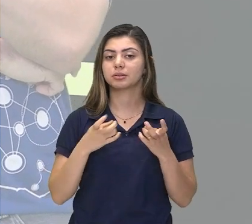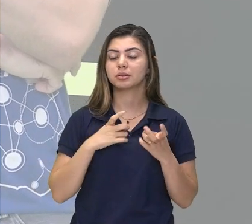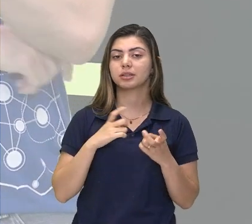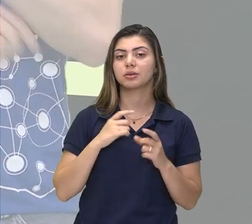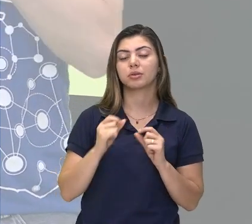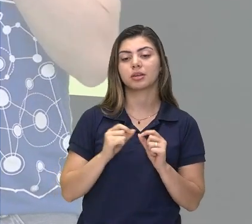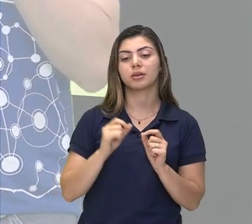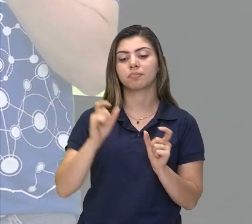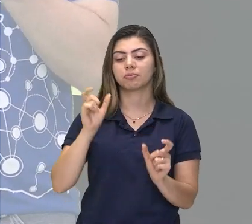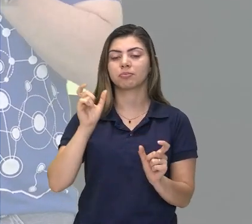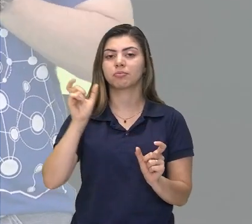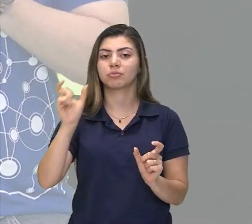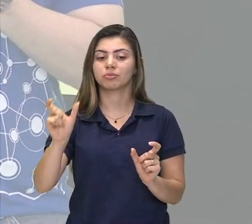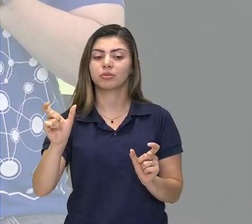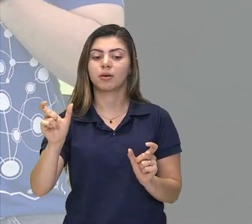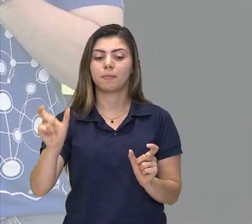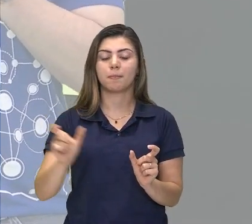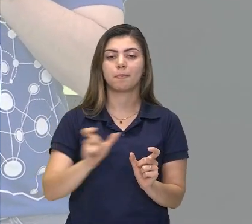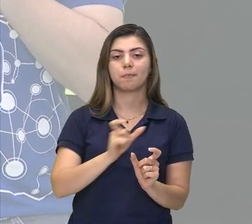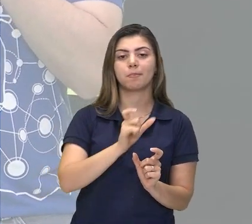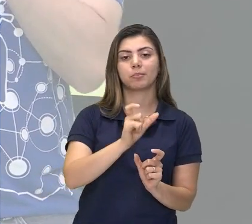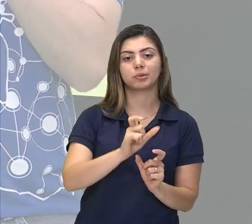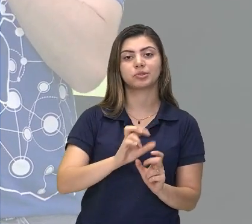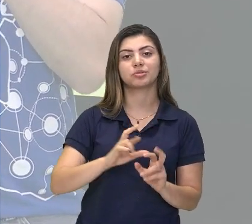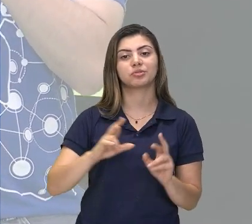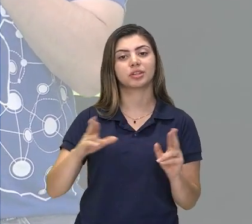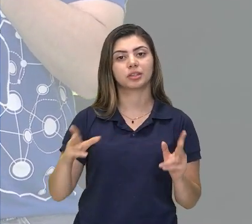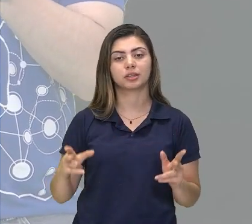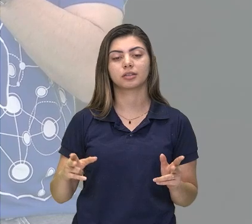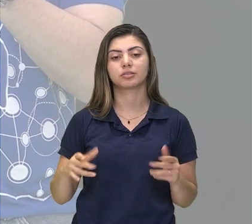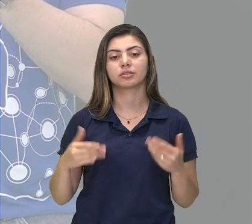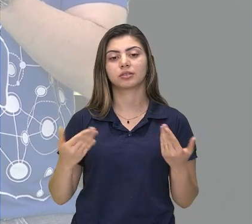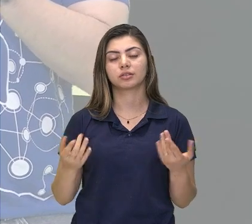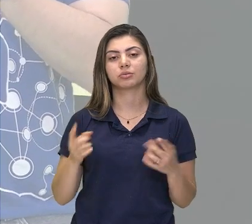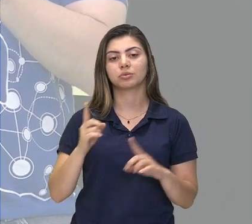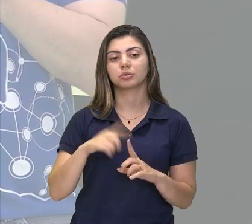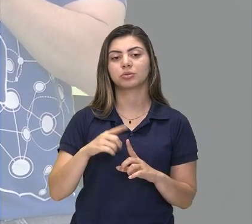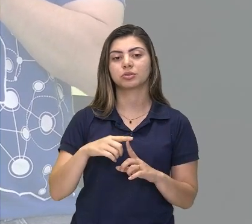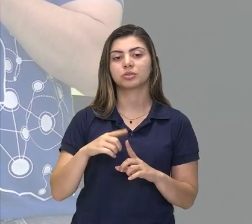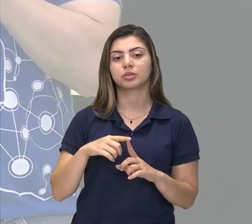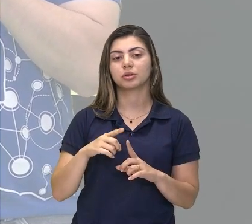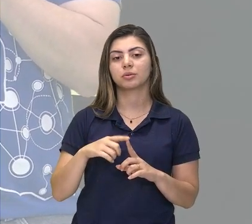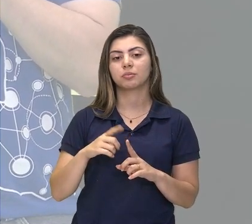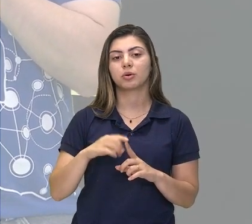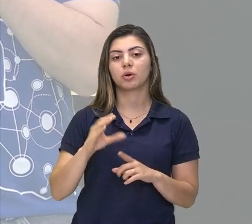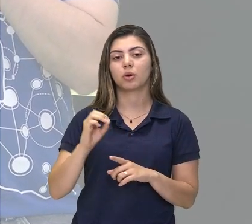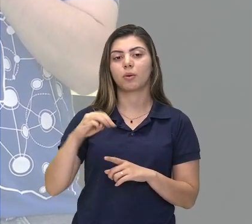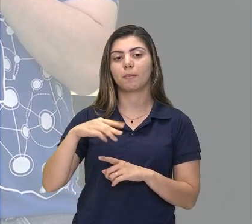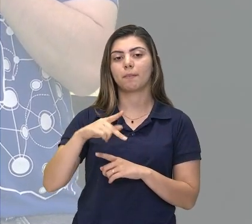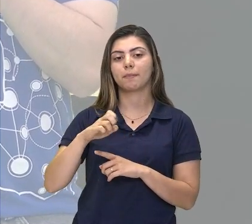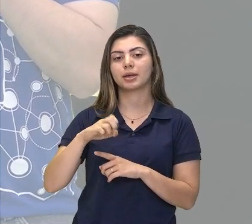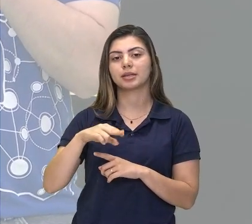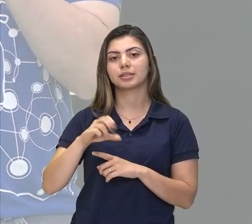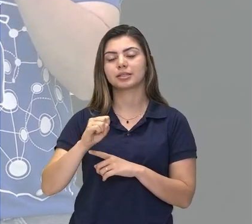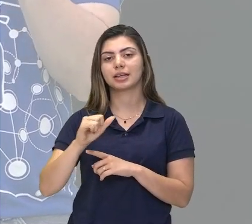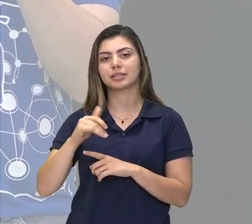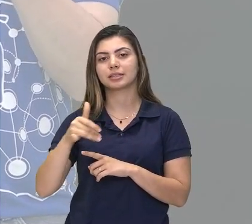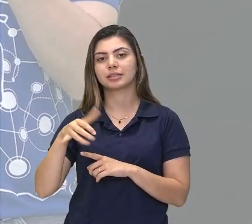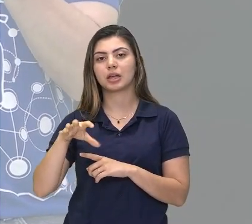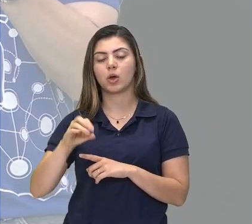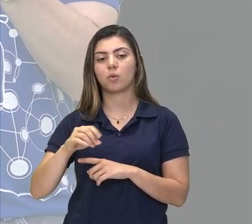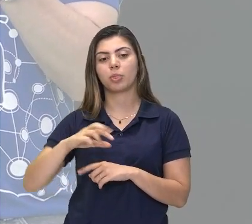posição. Então, como está dizendo ali, não ocorre isomeria de compensação. Estes são isômeros de posição,